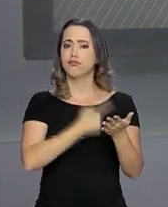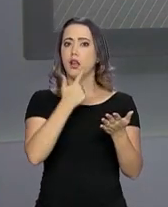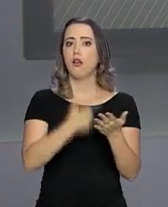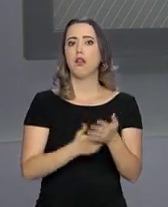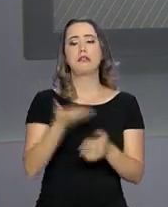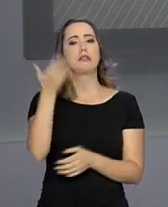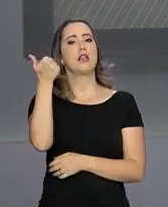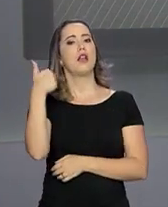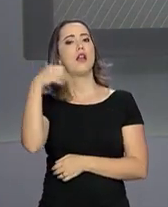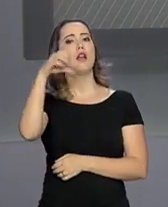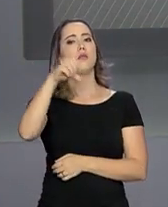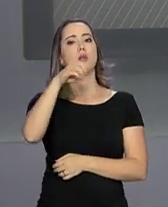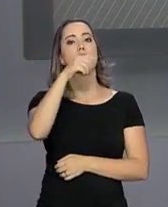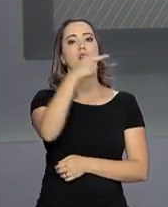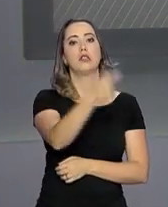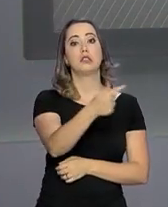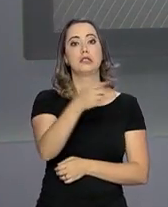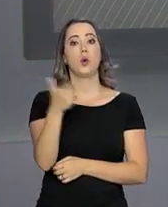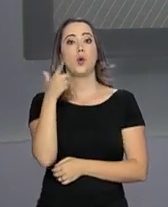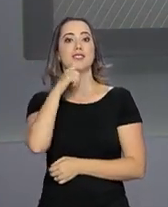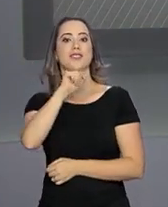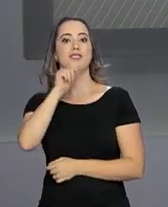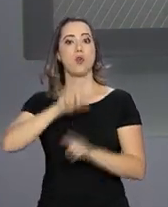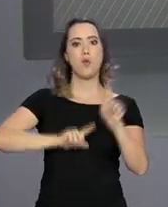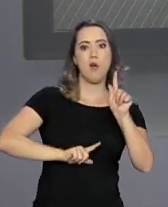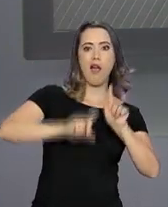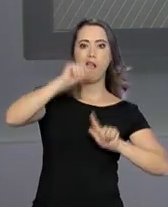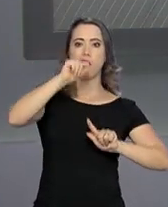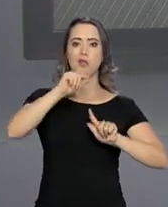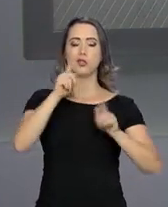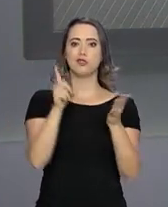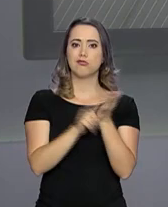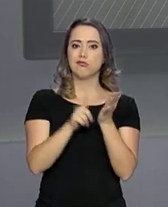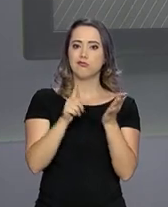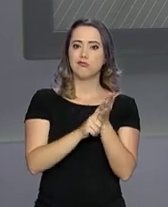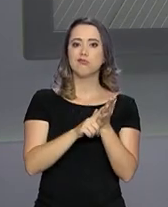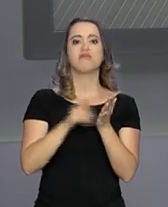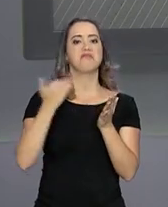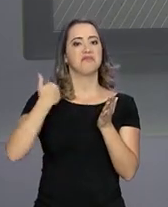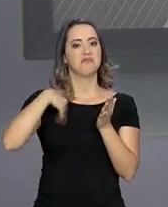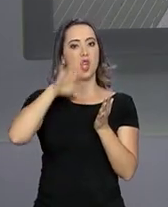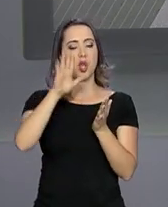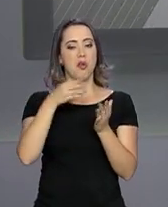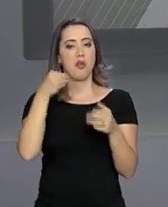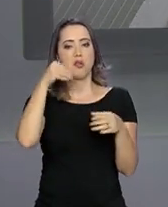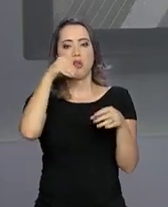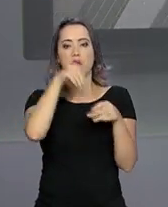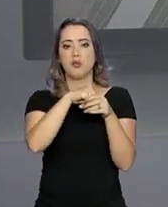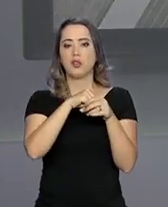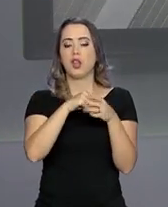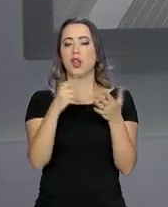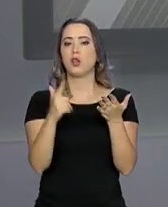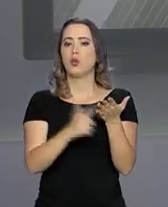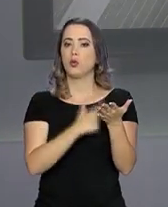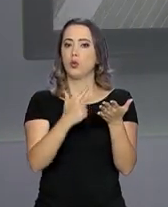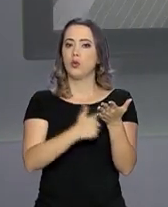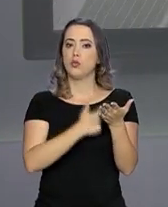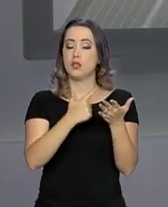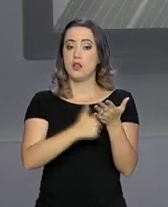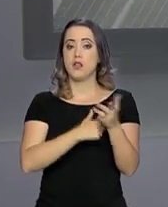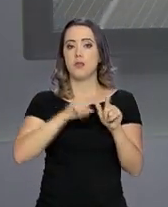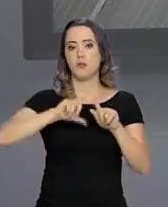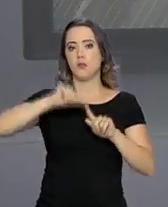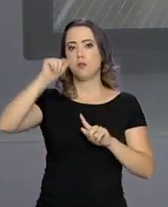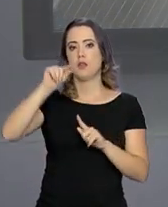de dezembro de 1997, conquistou o título de jornal no formato tabloide com o maior número de páginas do mundo, recorde